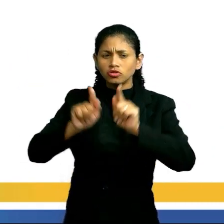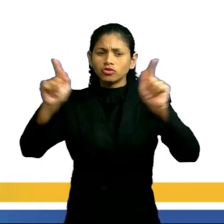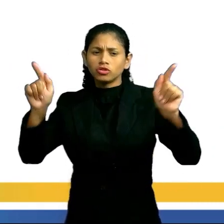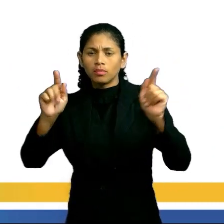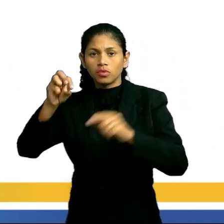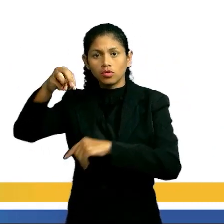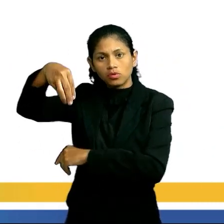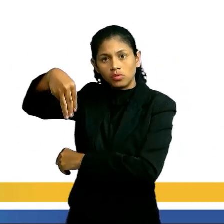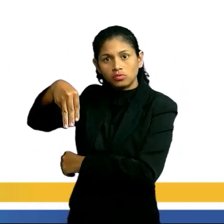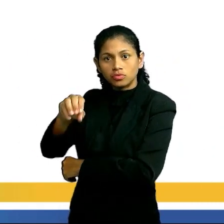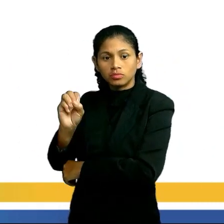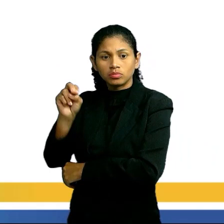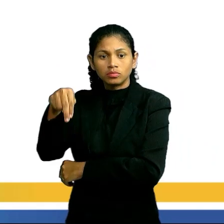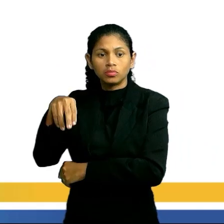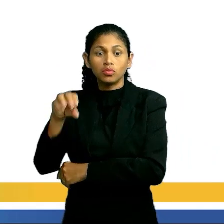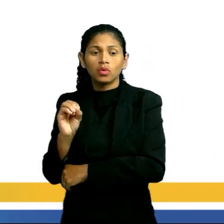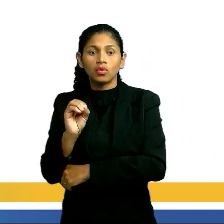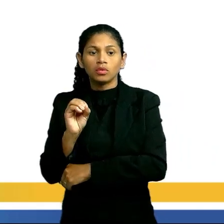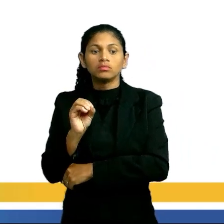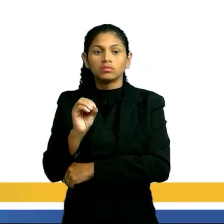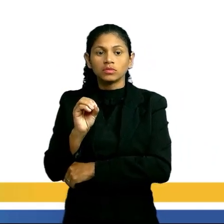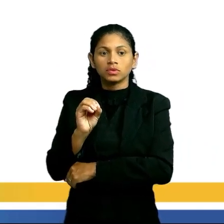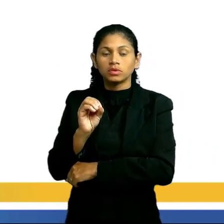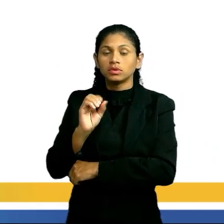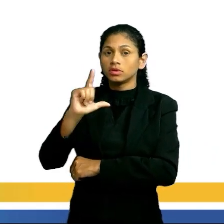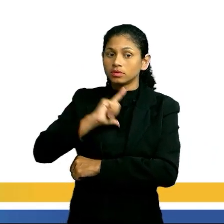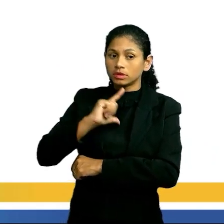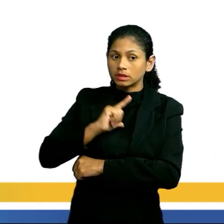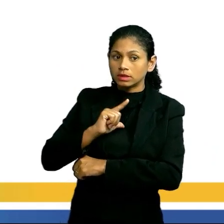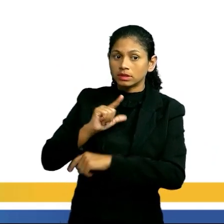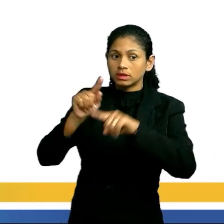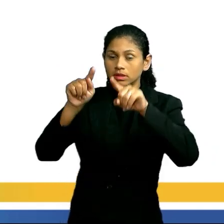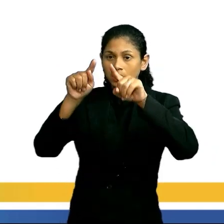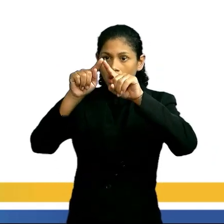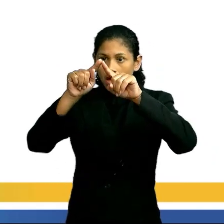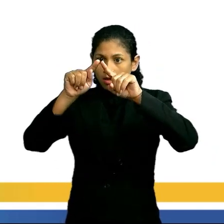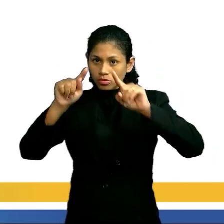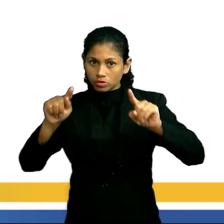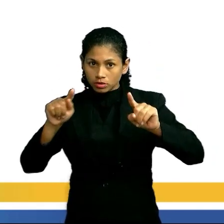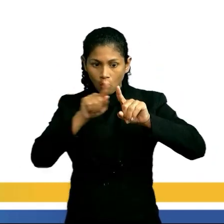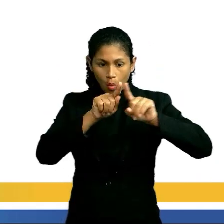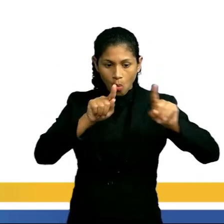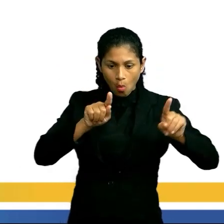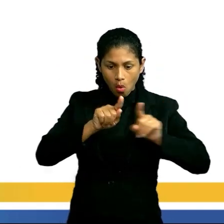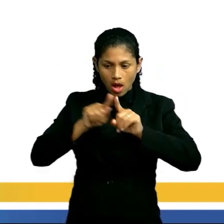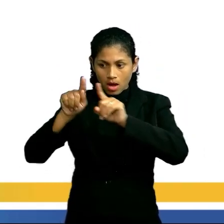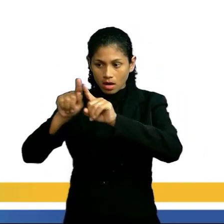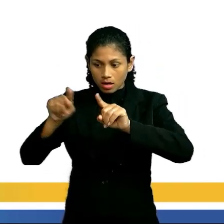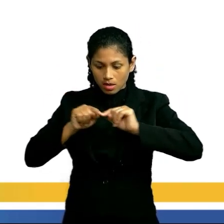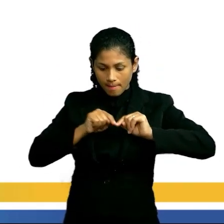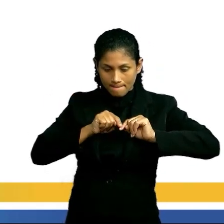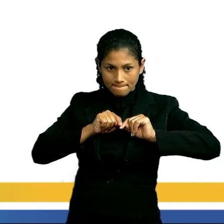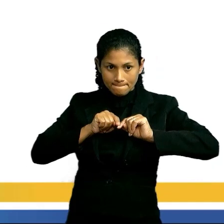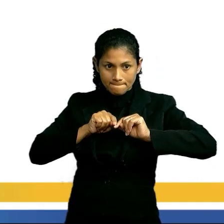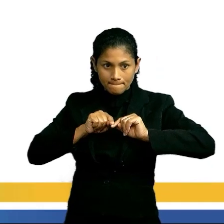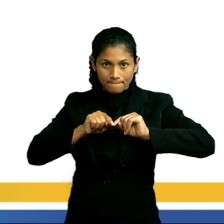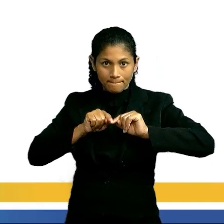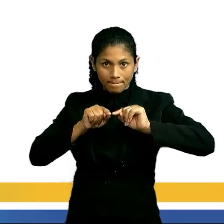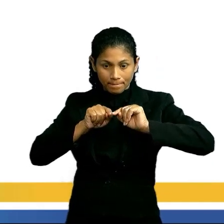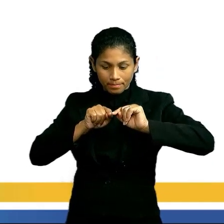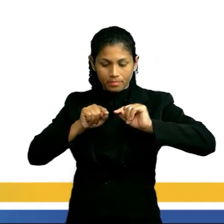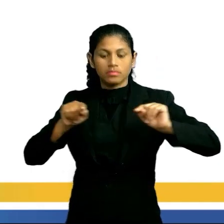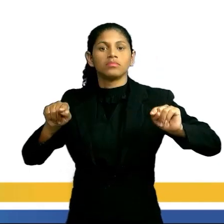cima. Depois, representamos numa genealogia, representamos